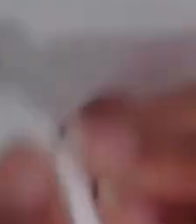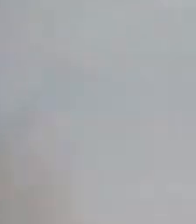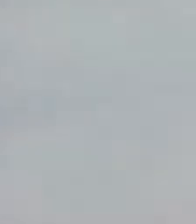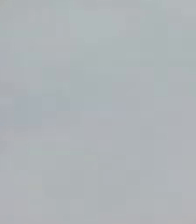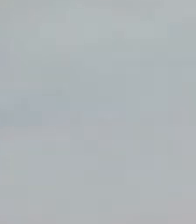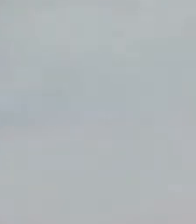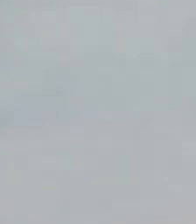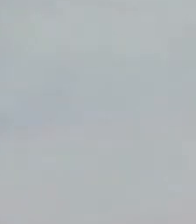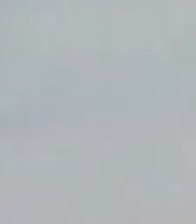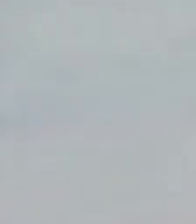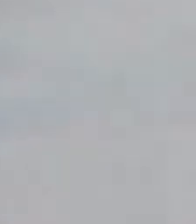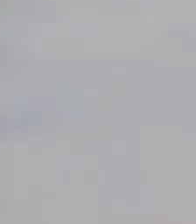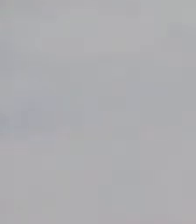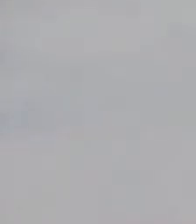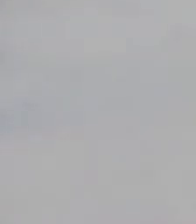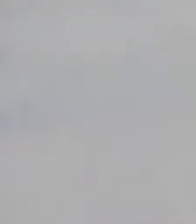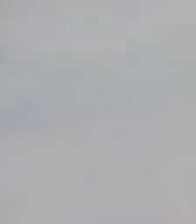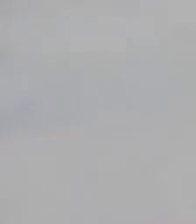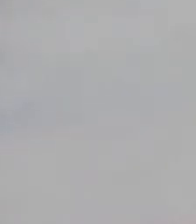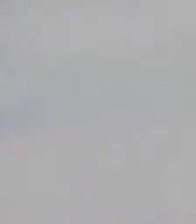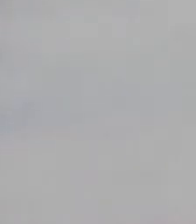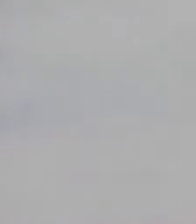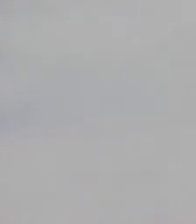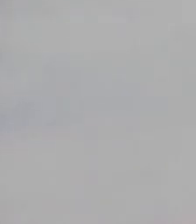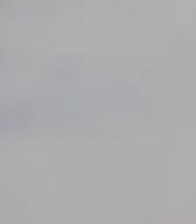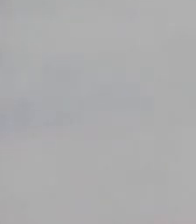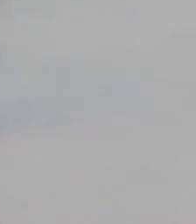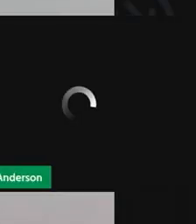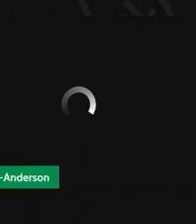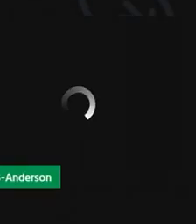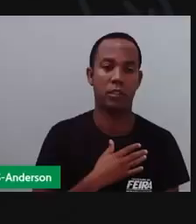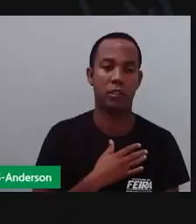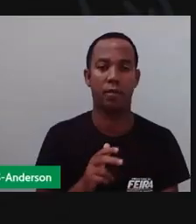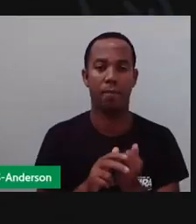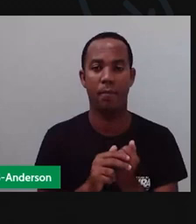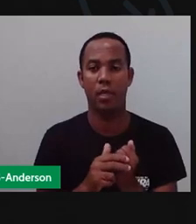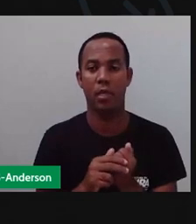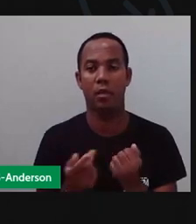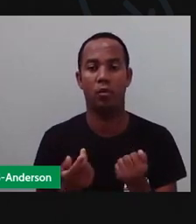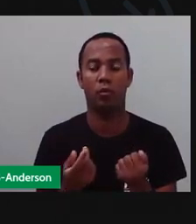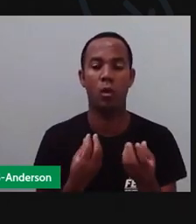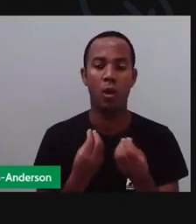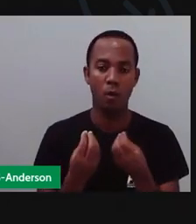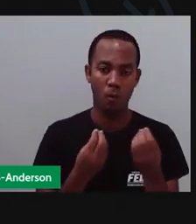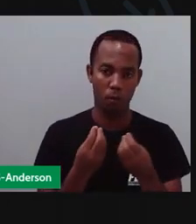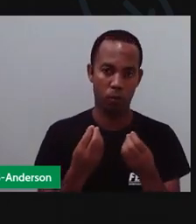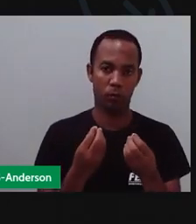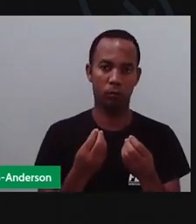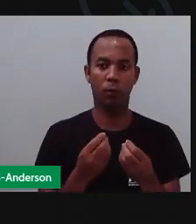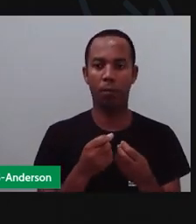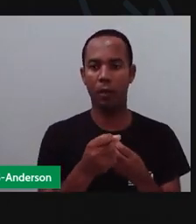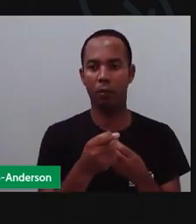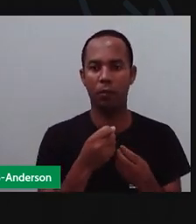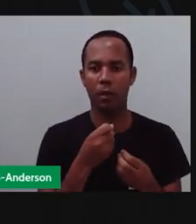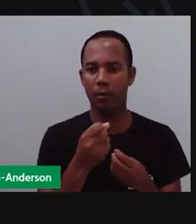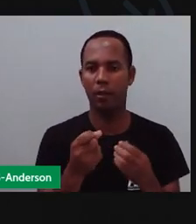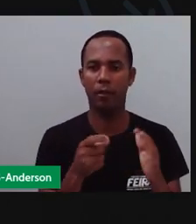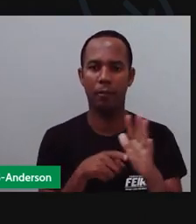Quantas pessoas foram entrevistadas? Dez pessoas. Pronto. Dessas dez pessoas,